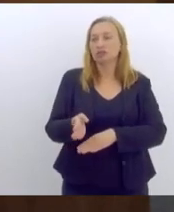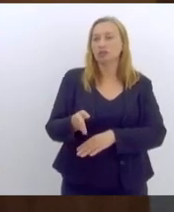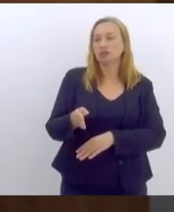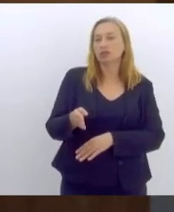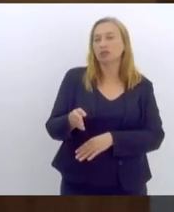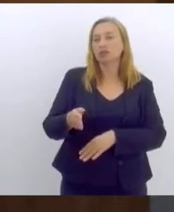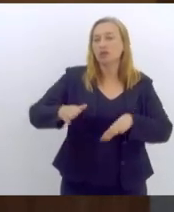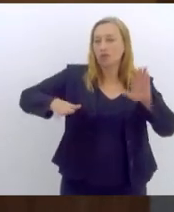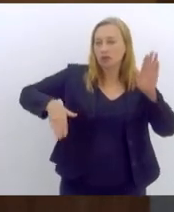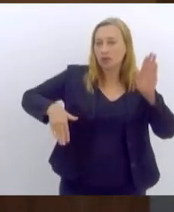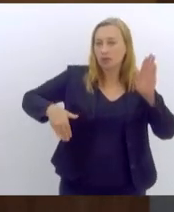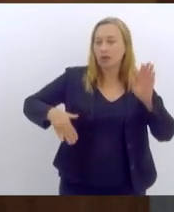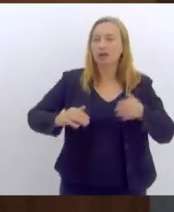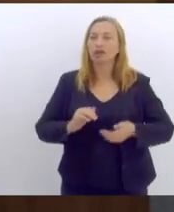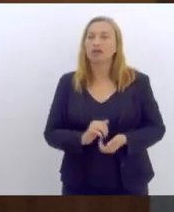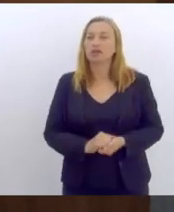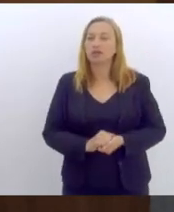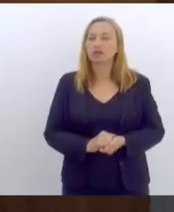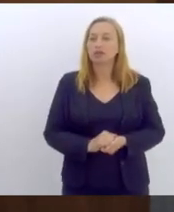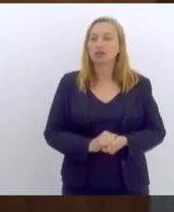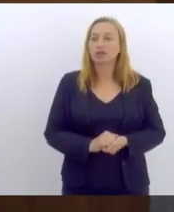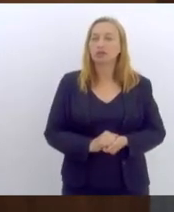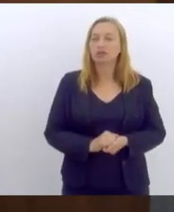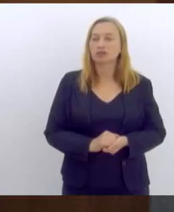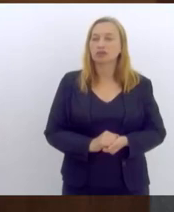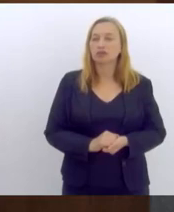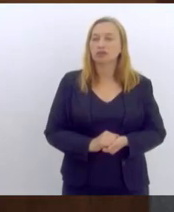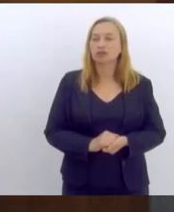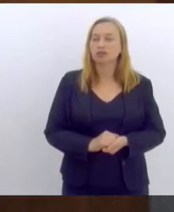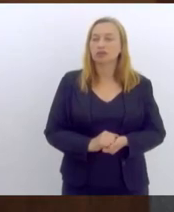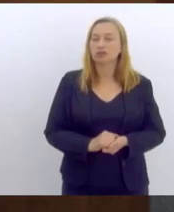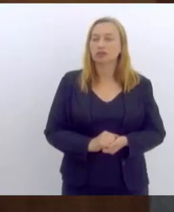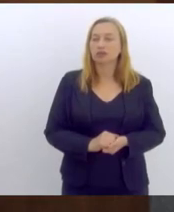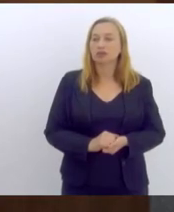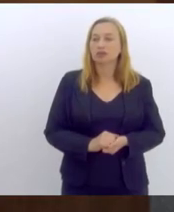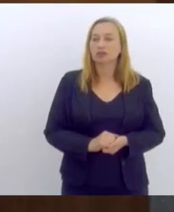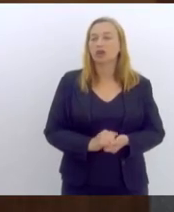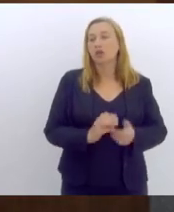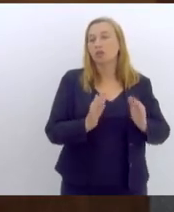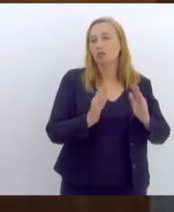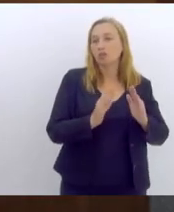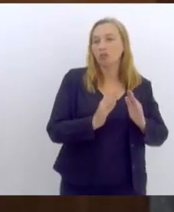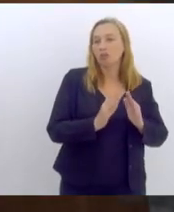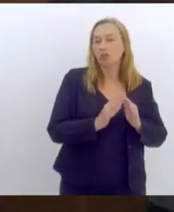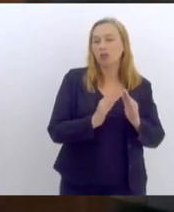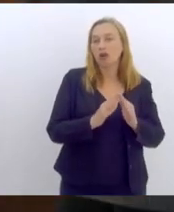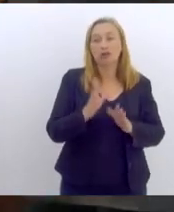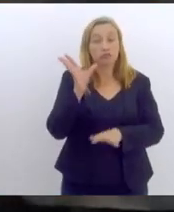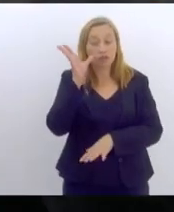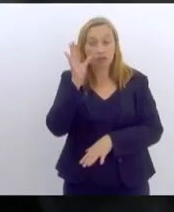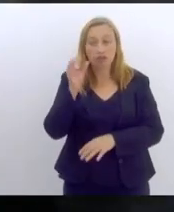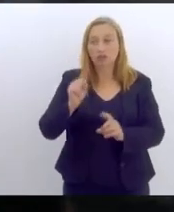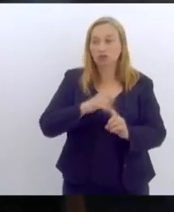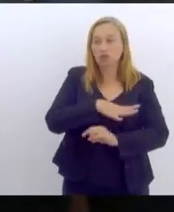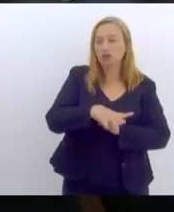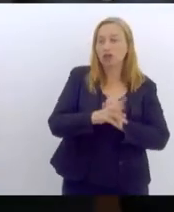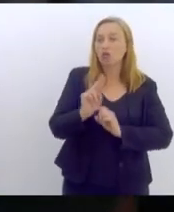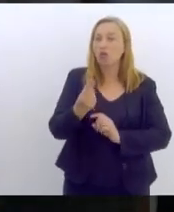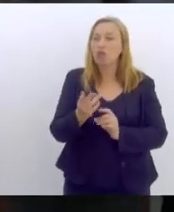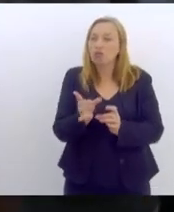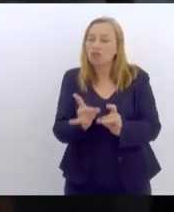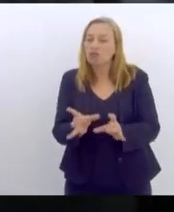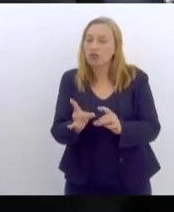que ali se encontram através da presença, que seja de habitação de interesse social ou que seja do comércio